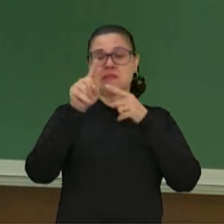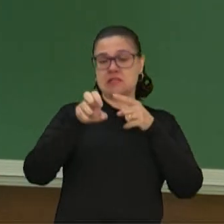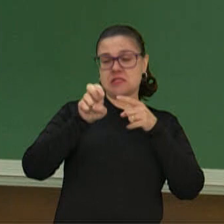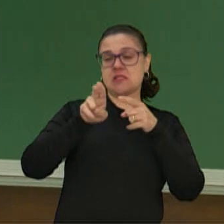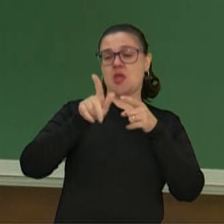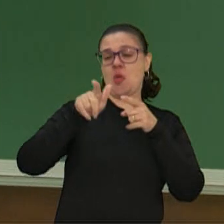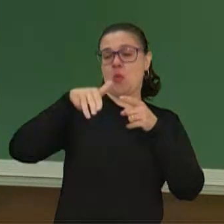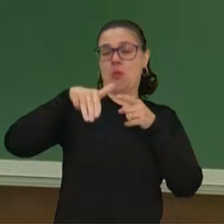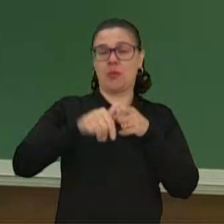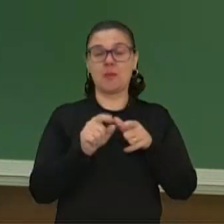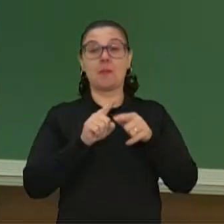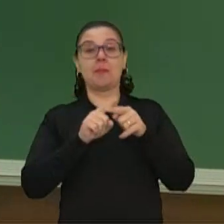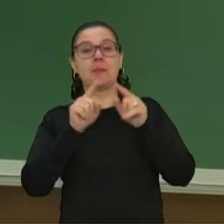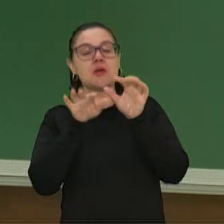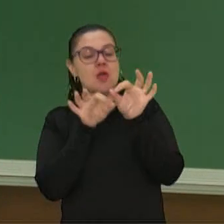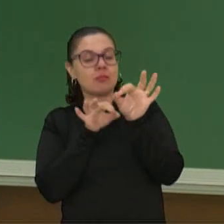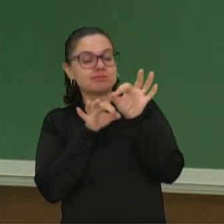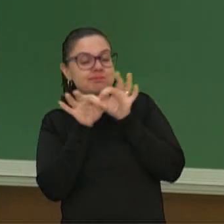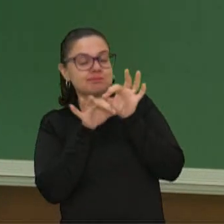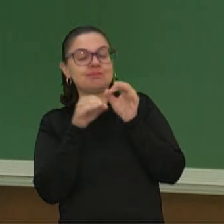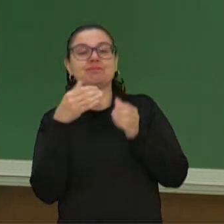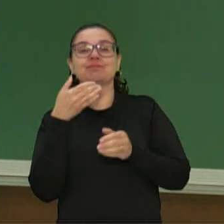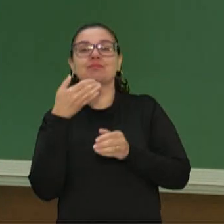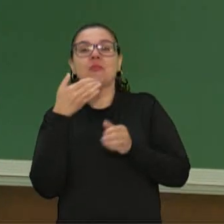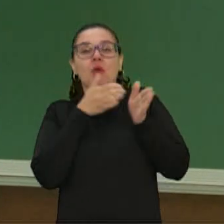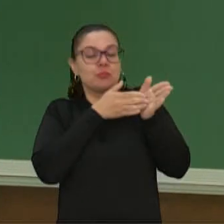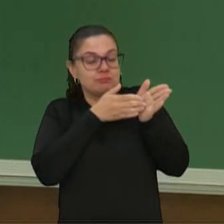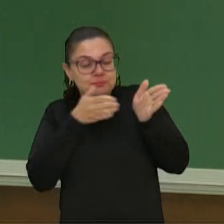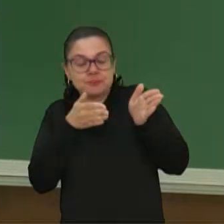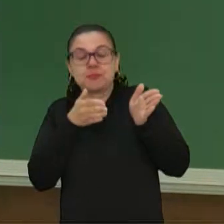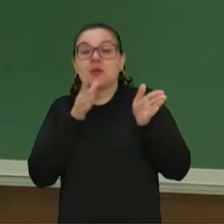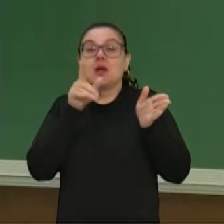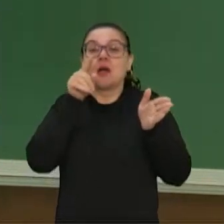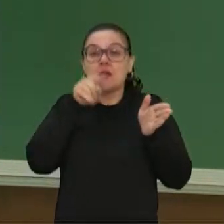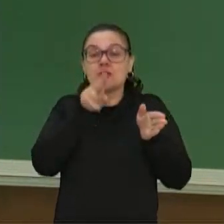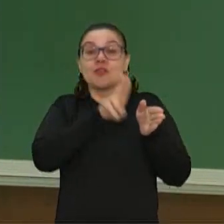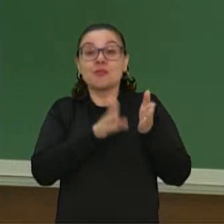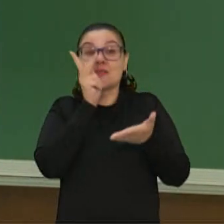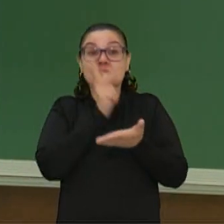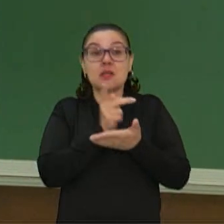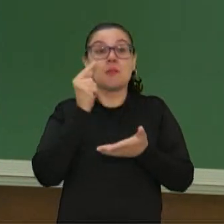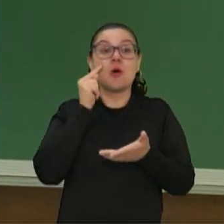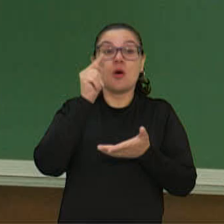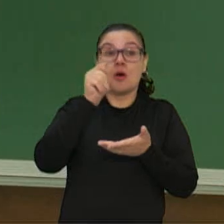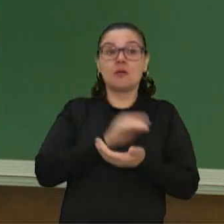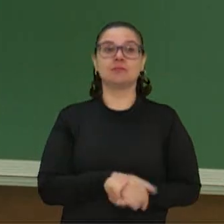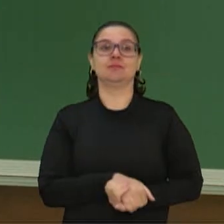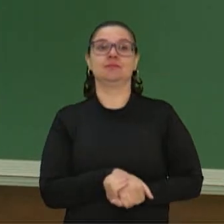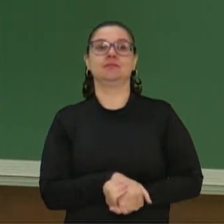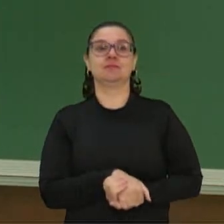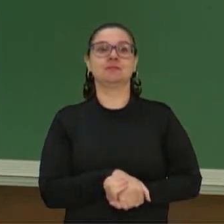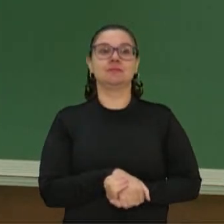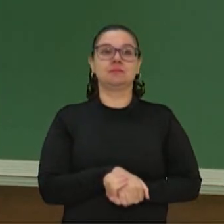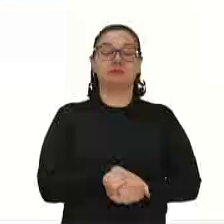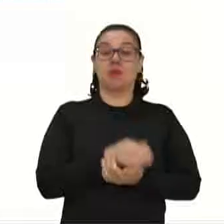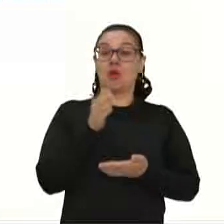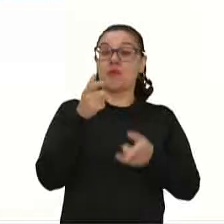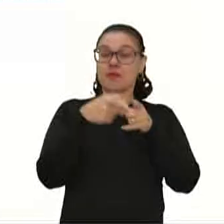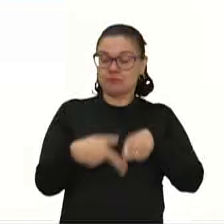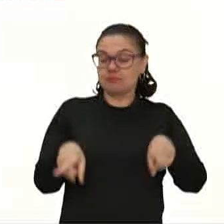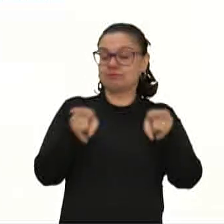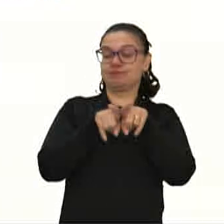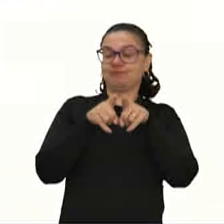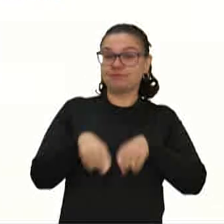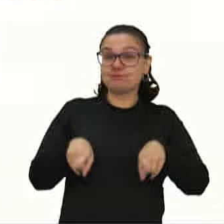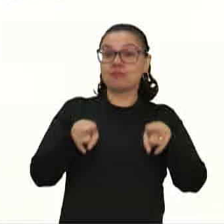Mas observem o mecanismo, o processo, a gente usa isso o tempo todo. Qual é a resposta possível? O